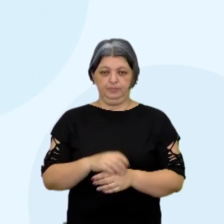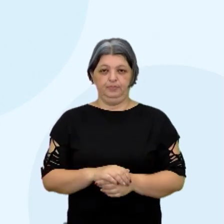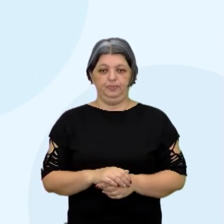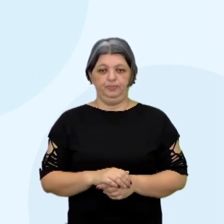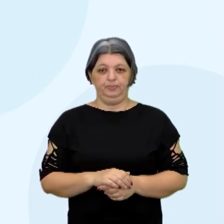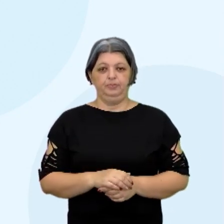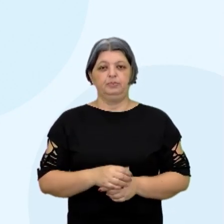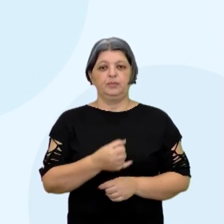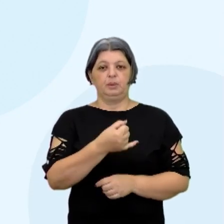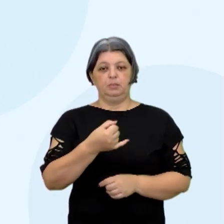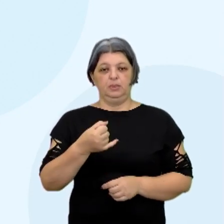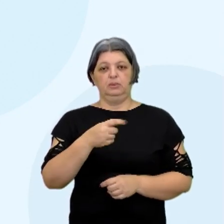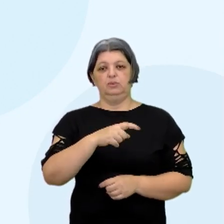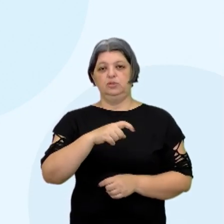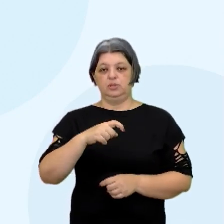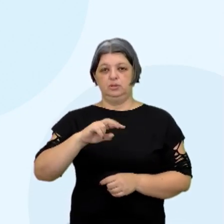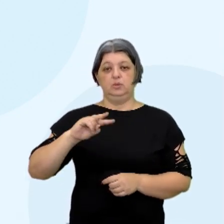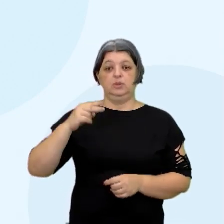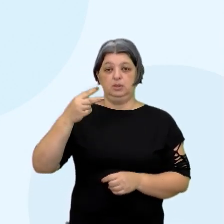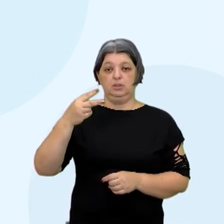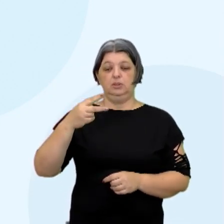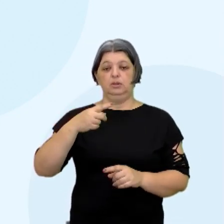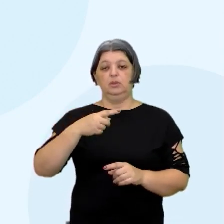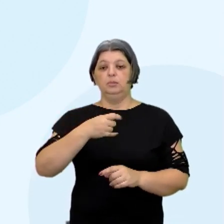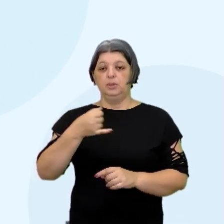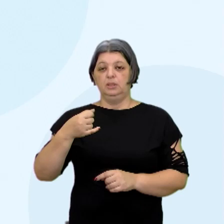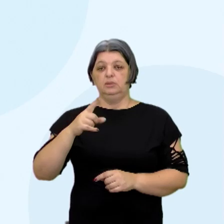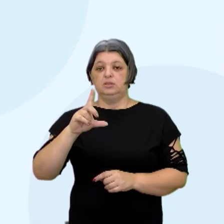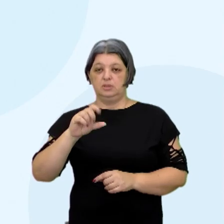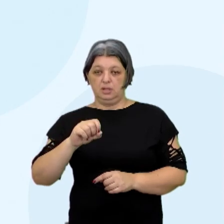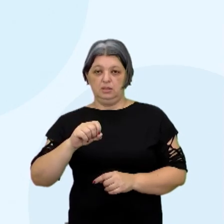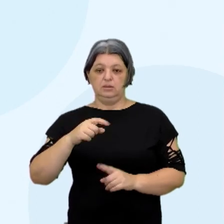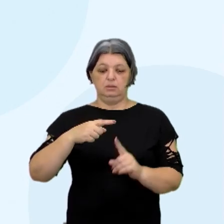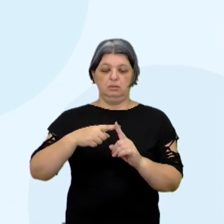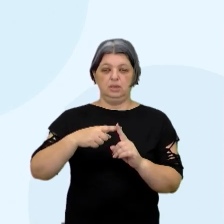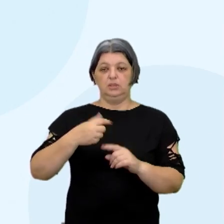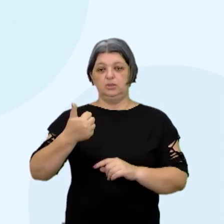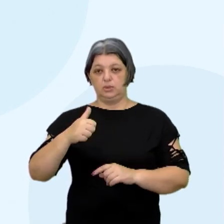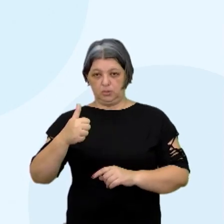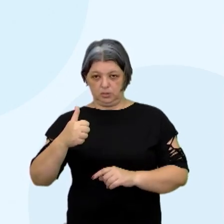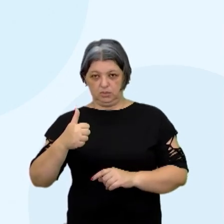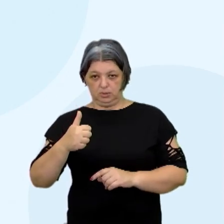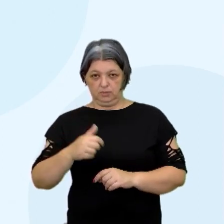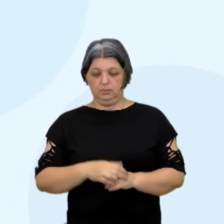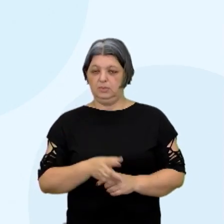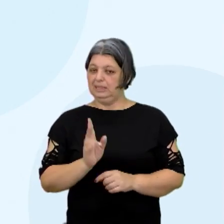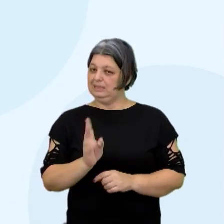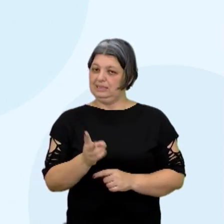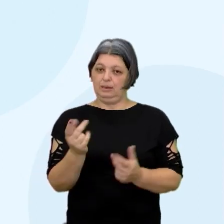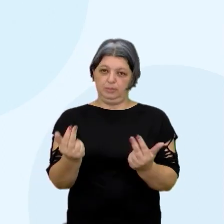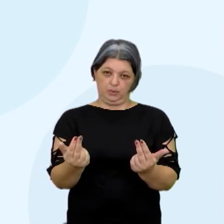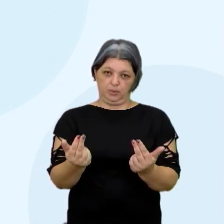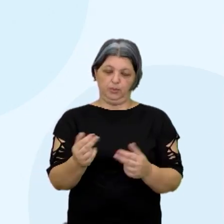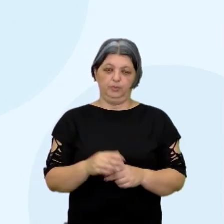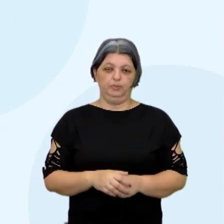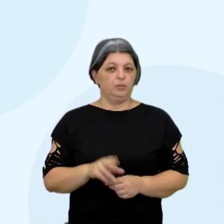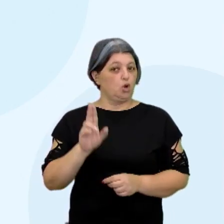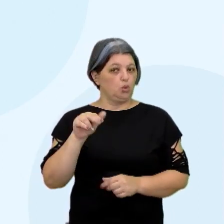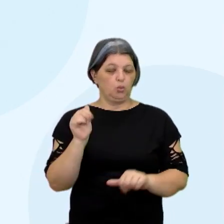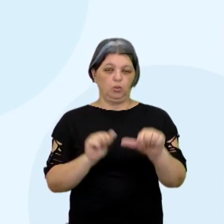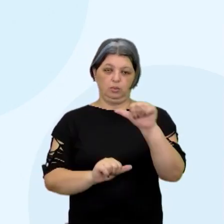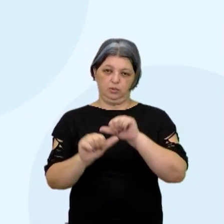mas menos dez e mais 11 né sua lei nunca muda Tá certo então